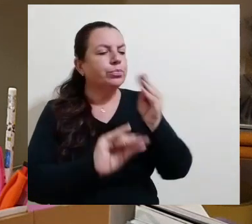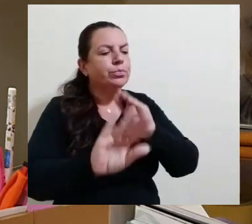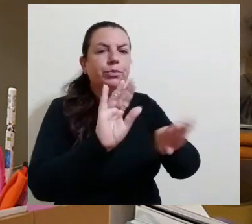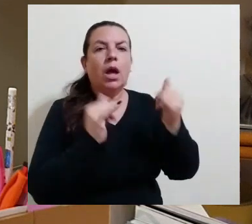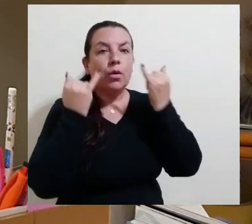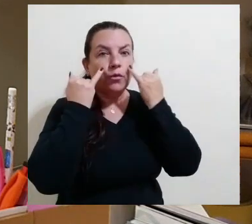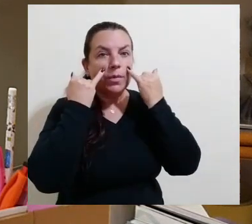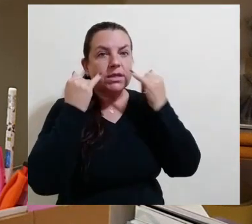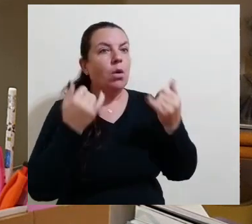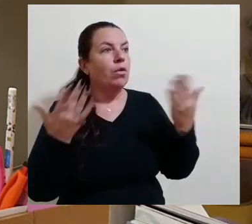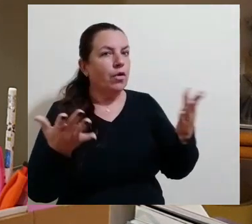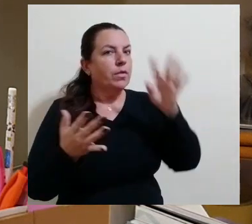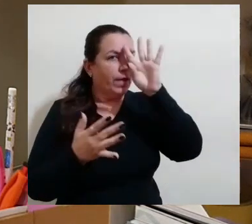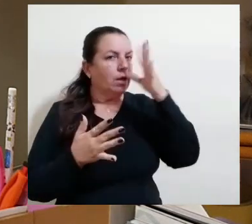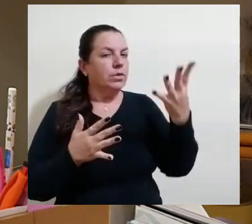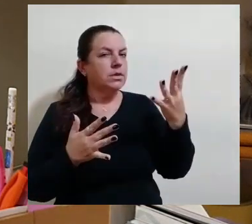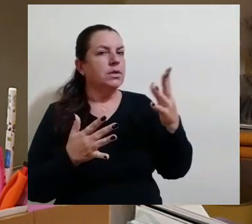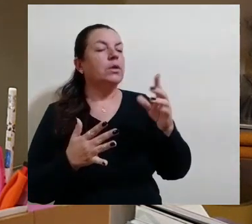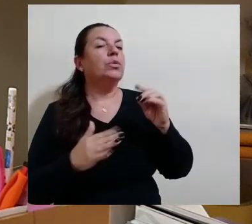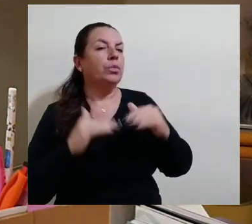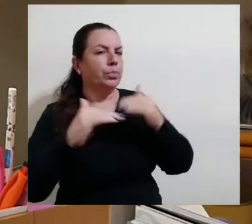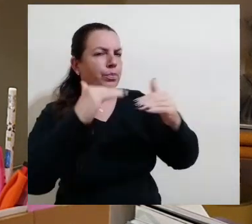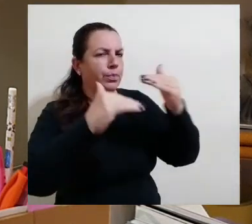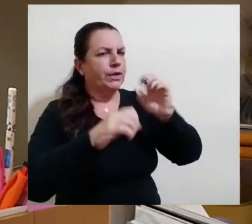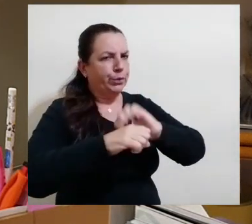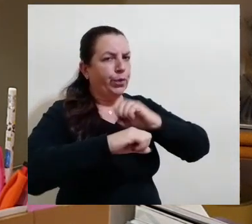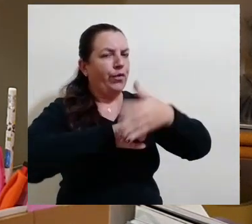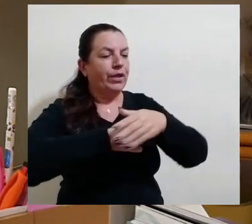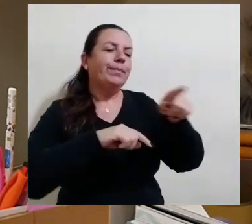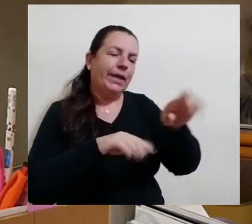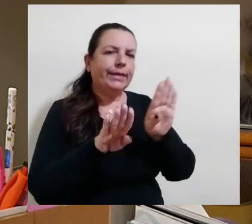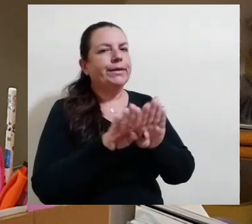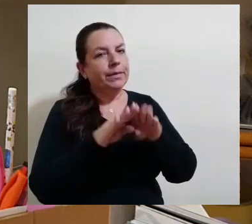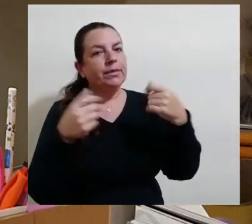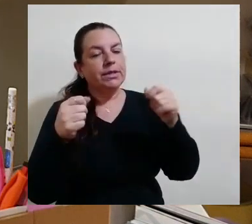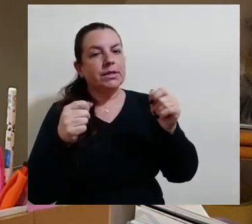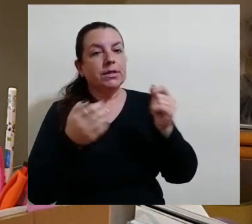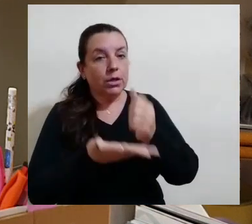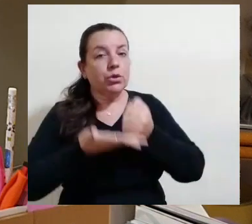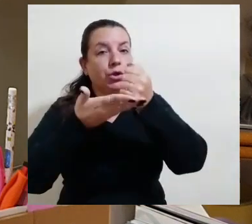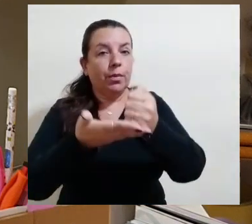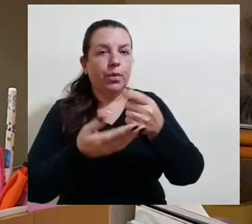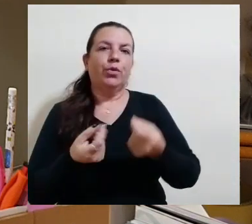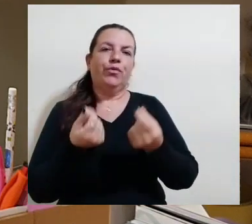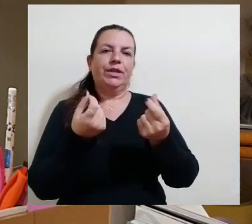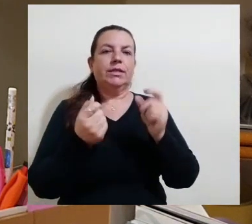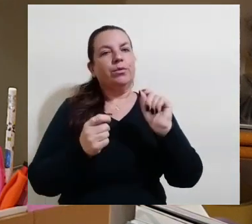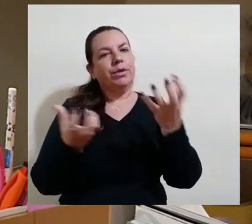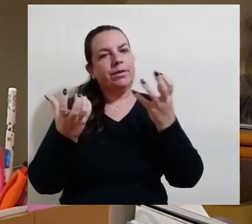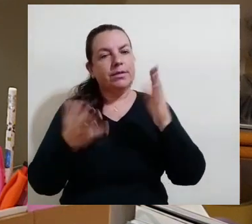alimentando ali conforme os diagnósticos vão sendo feitos ele precisa também de apoio financeiro para continuar sendo